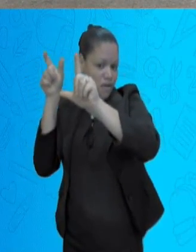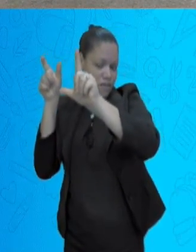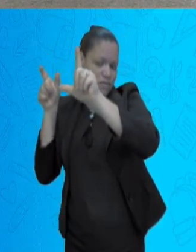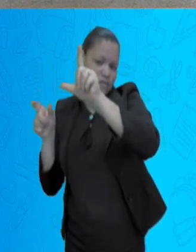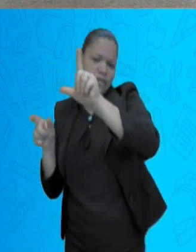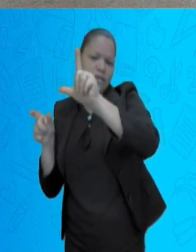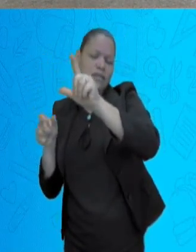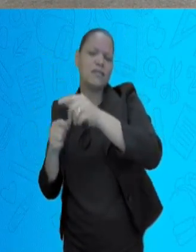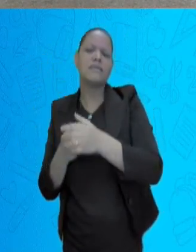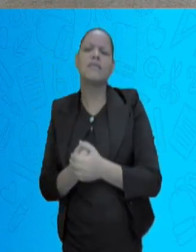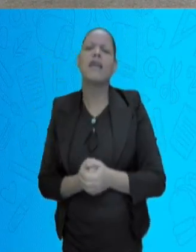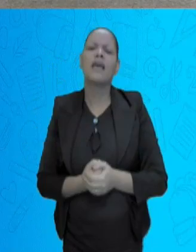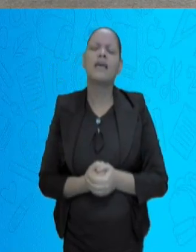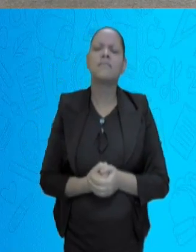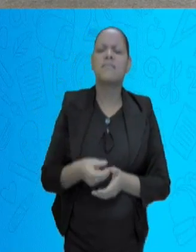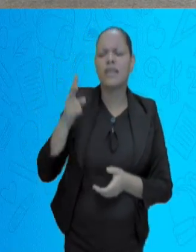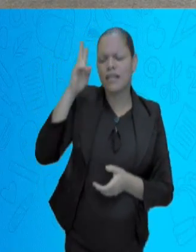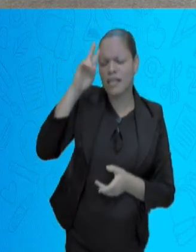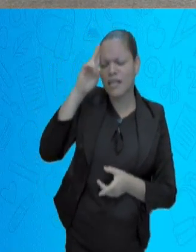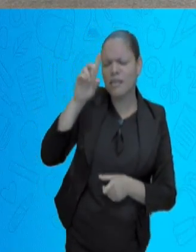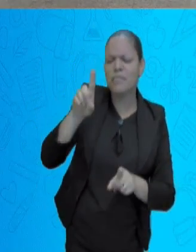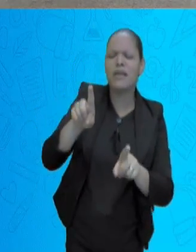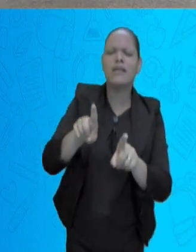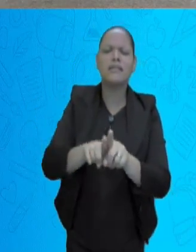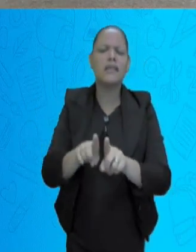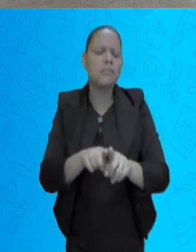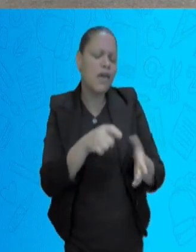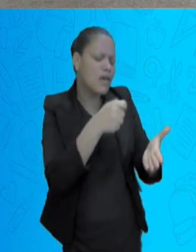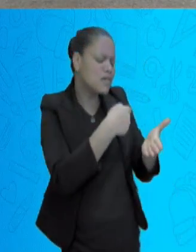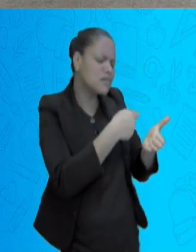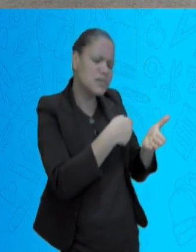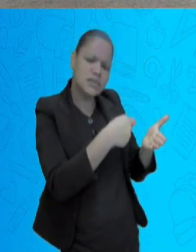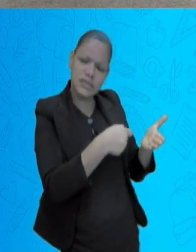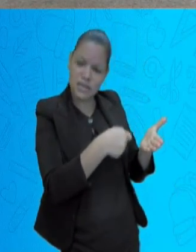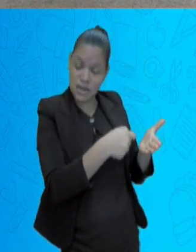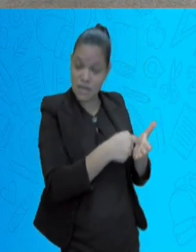da tela. E não deixe de se inscrever no